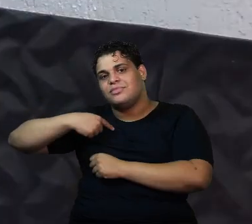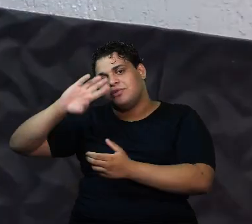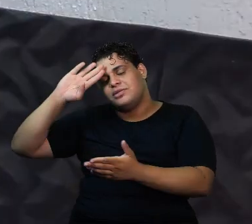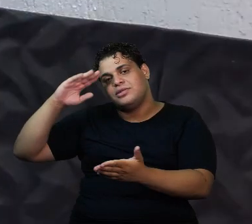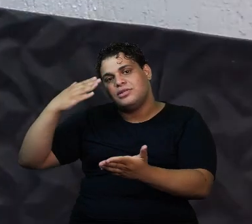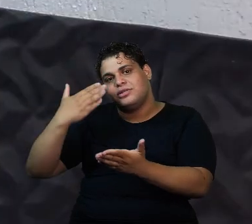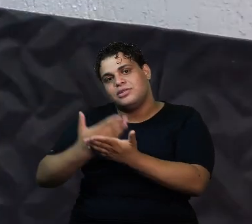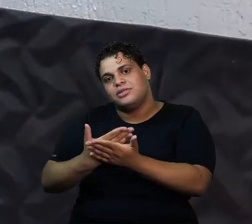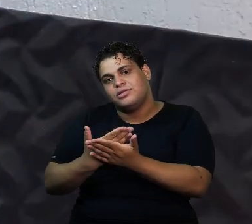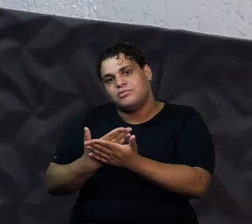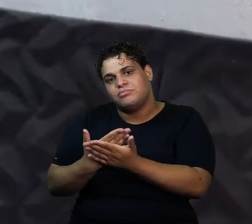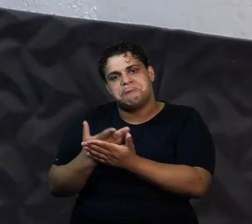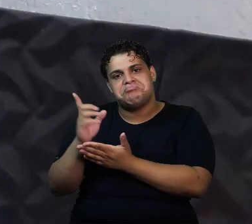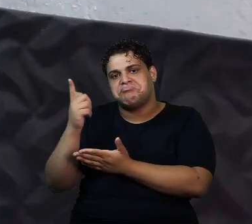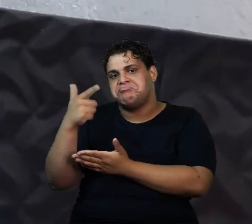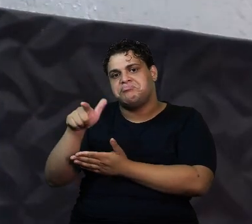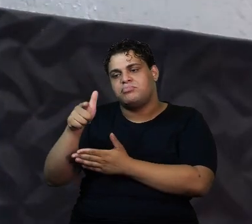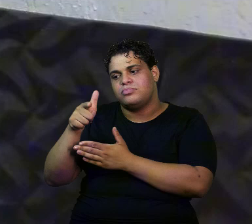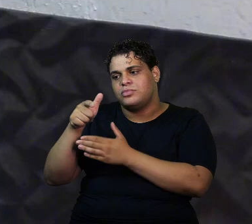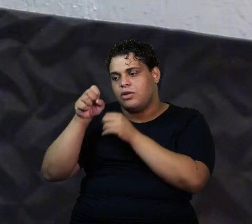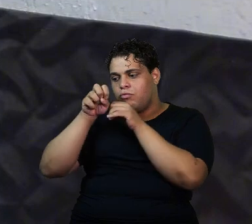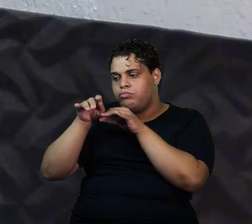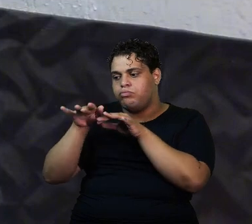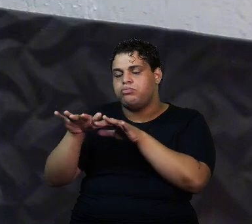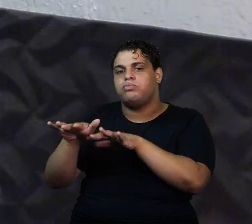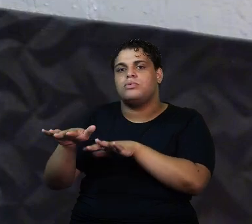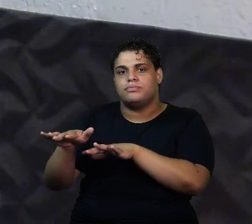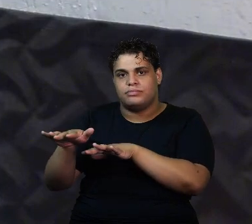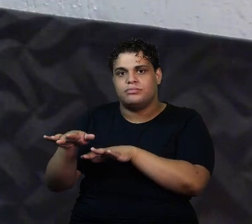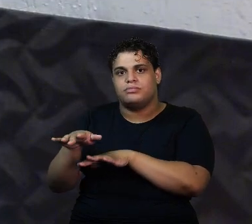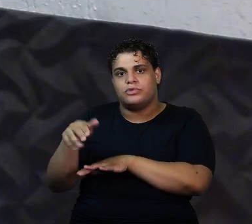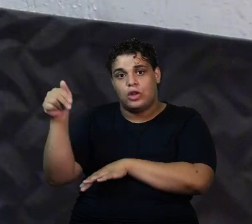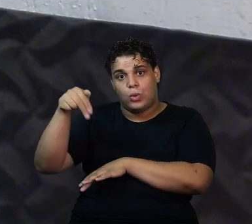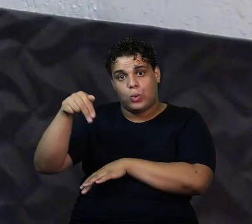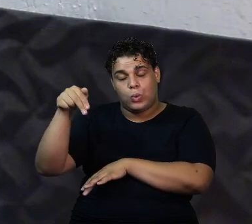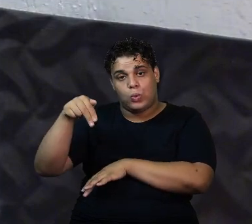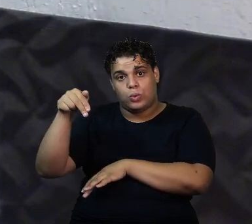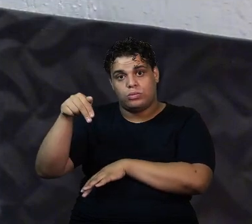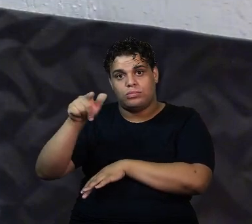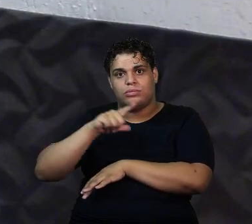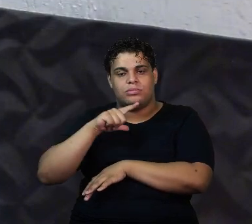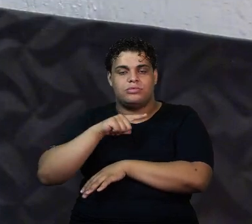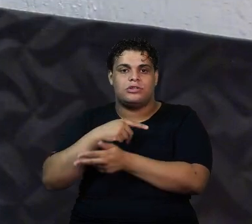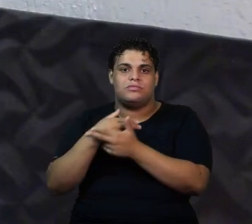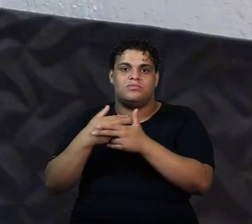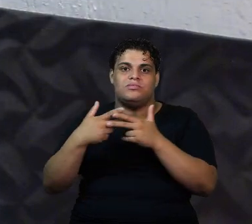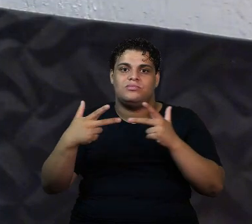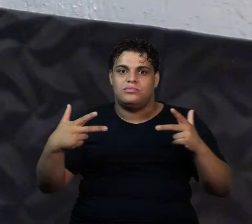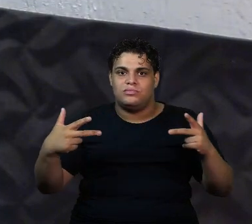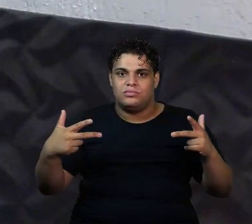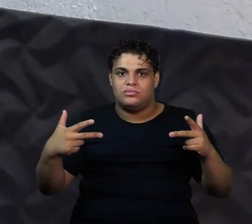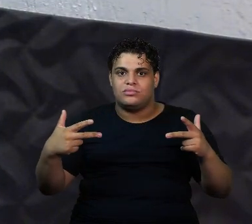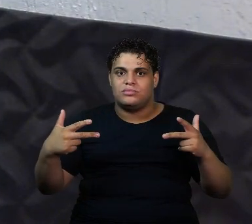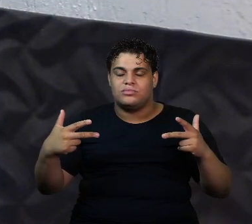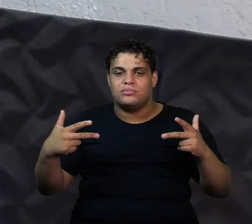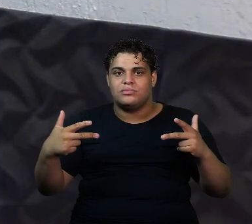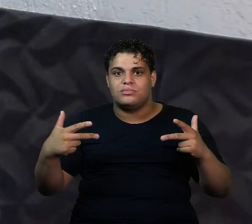era tão disseminado assim, né? Então a gente recebe lá no mês de novembro diversos